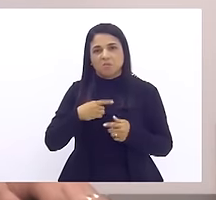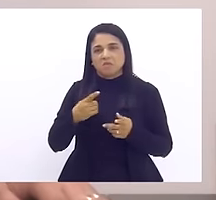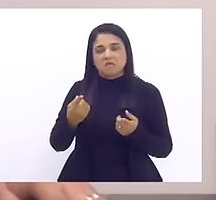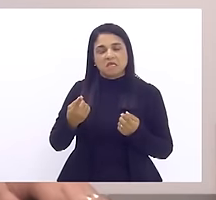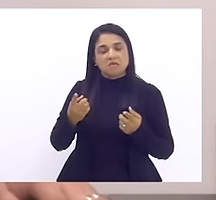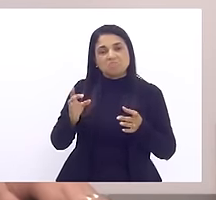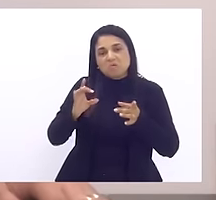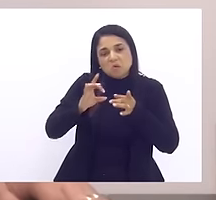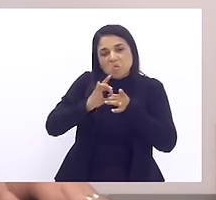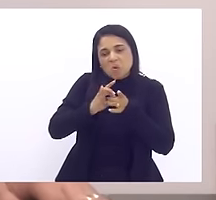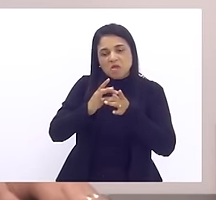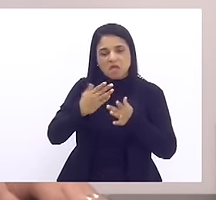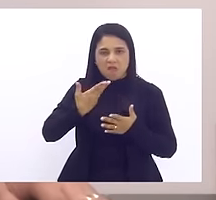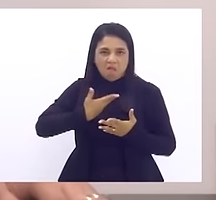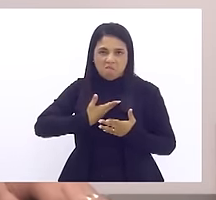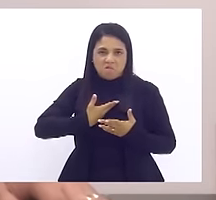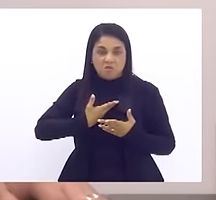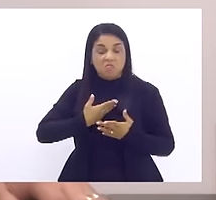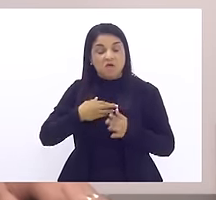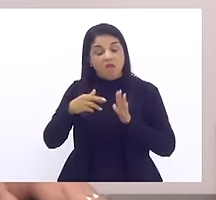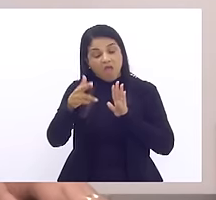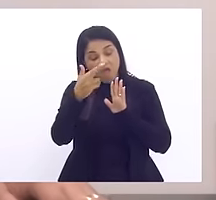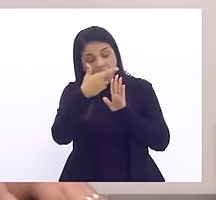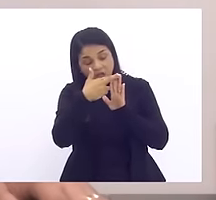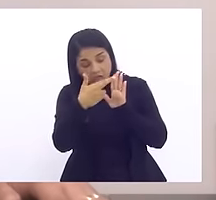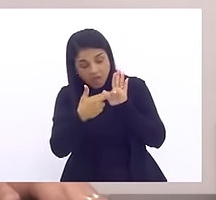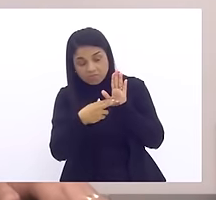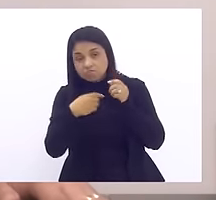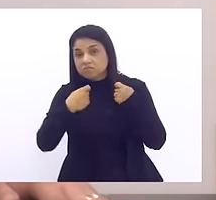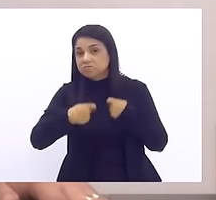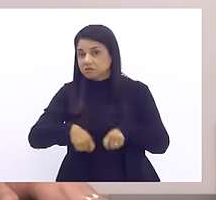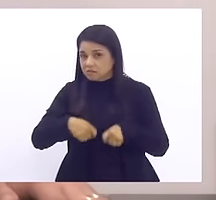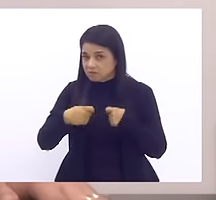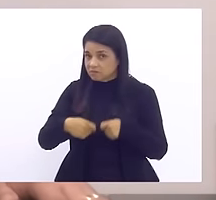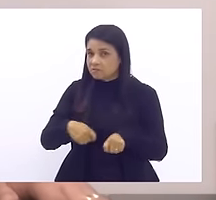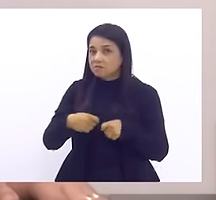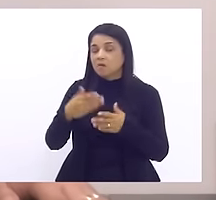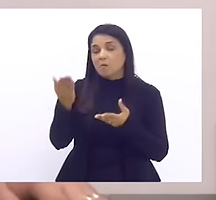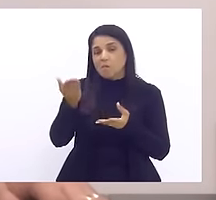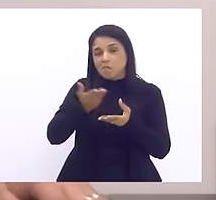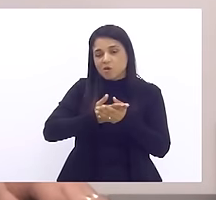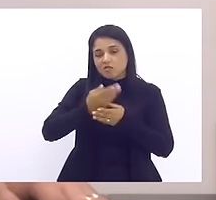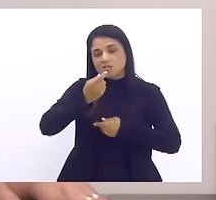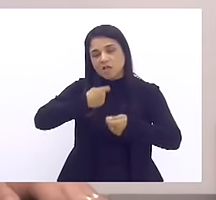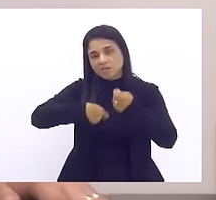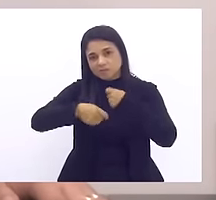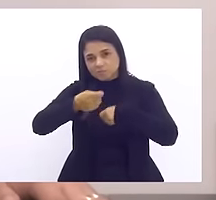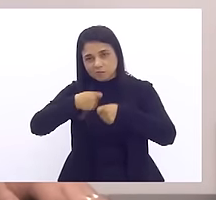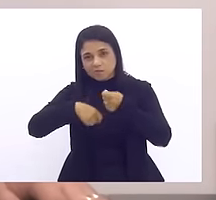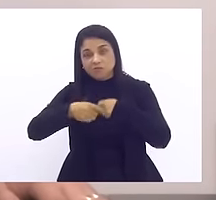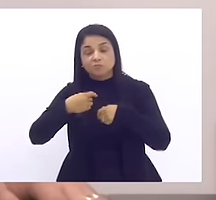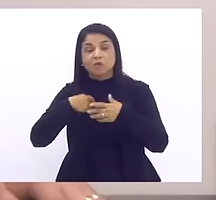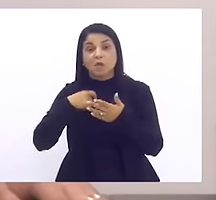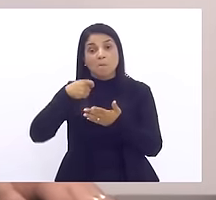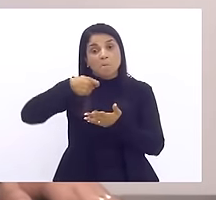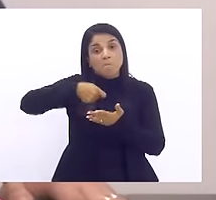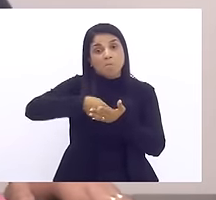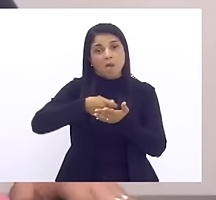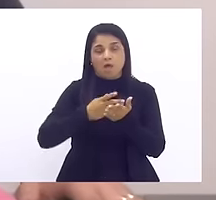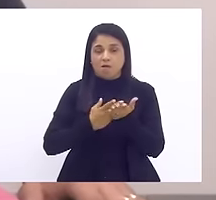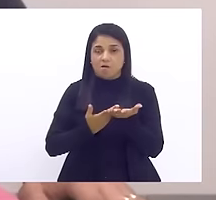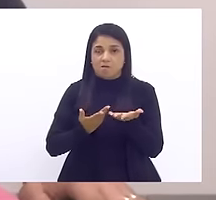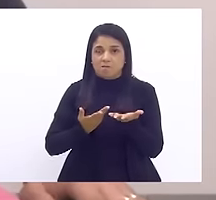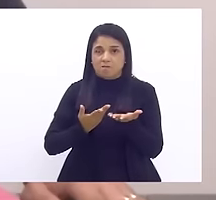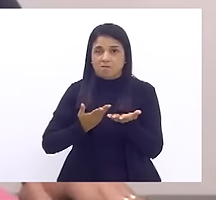as coisas tem que ser reguladas por ser processo administrativo até porque alguém paga essa conta não tem almoço grátis